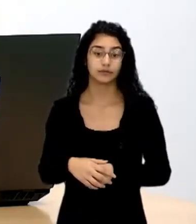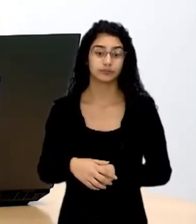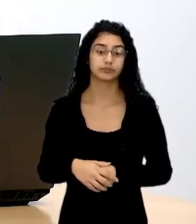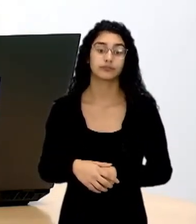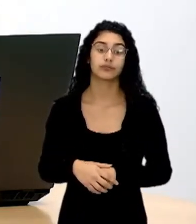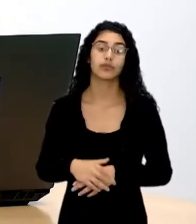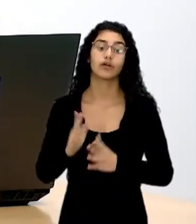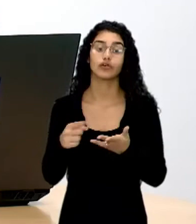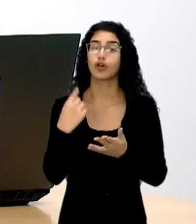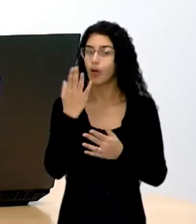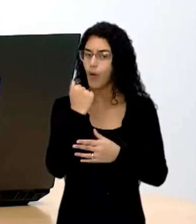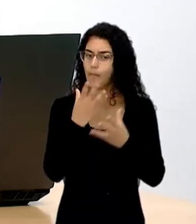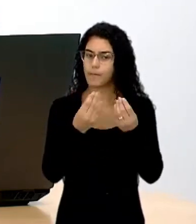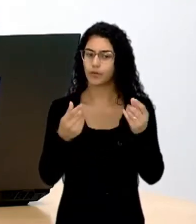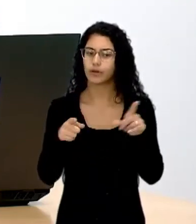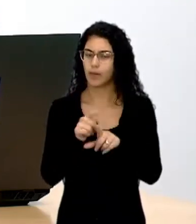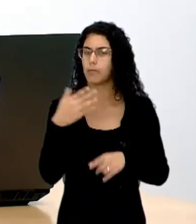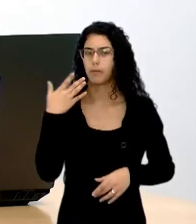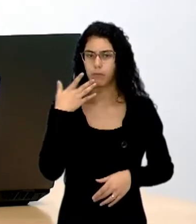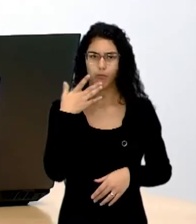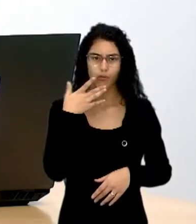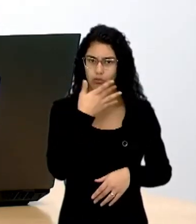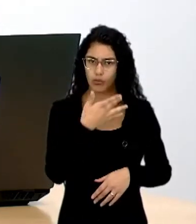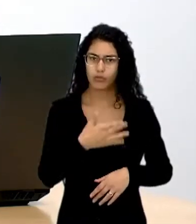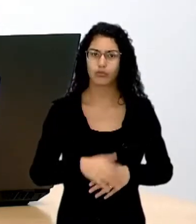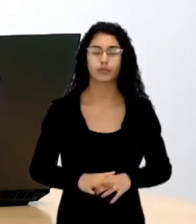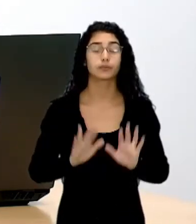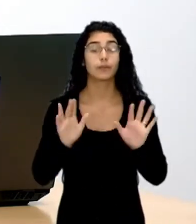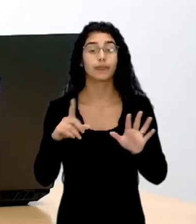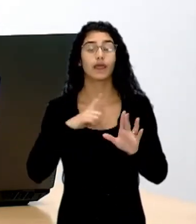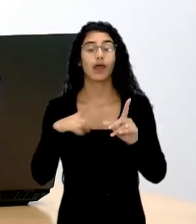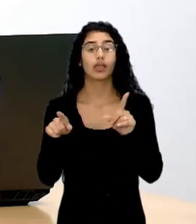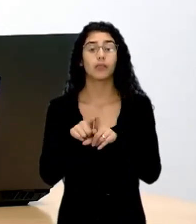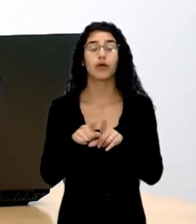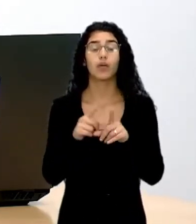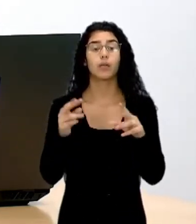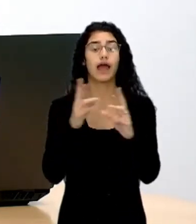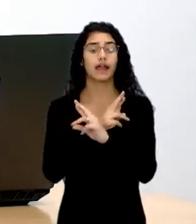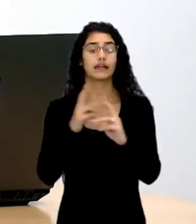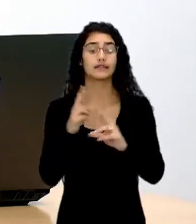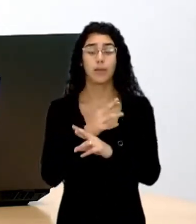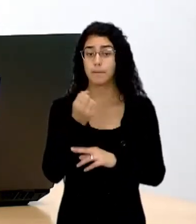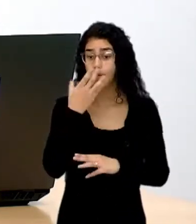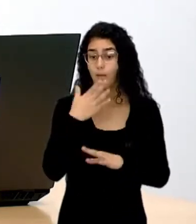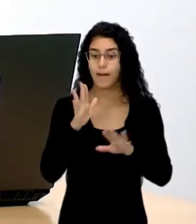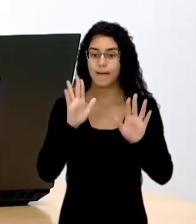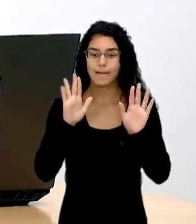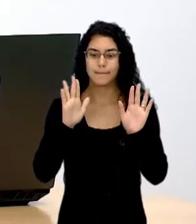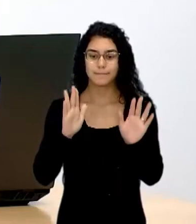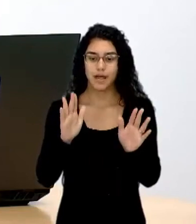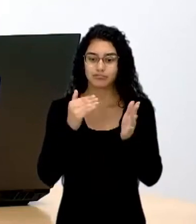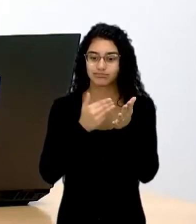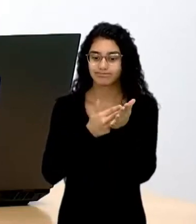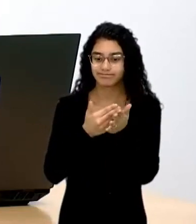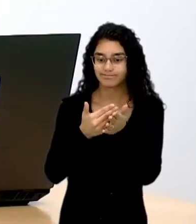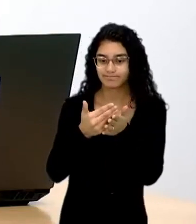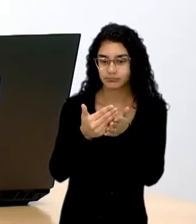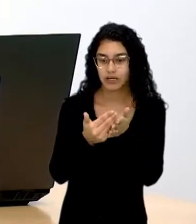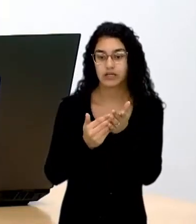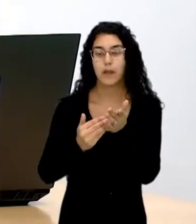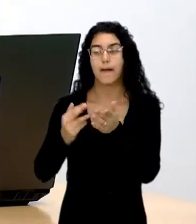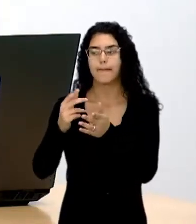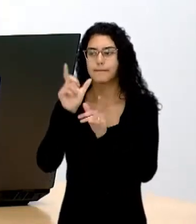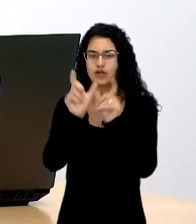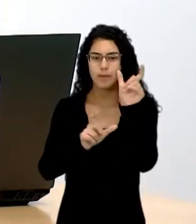América e hoje a gente come bastante, muito gostoso. E aí você tem uma relação até benéfica. Só que aí começa a vir mais